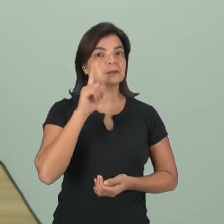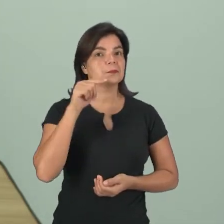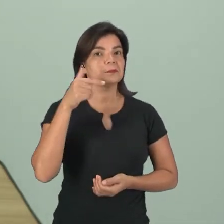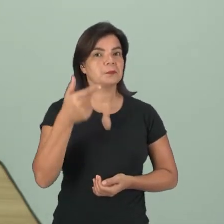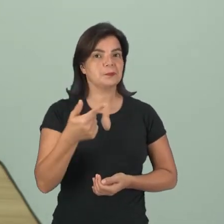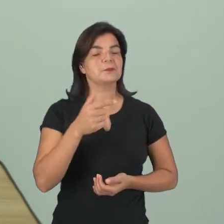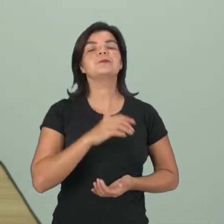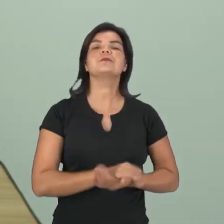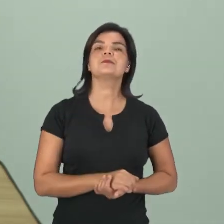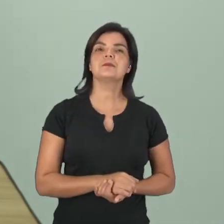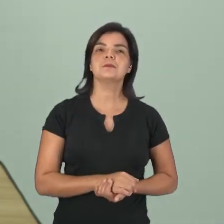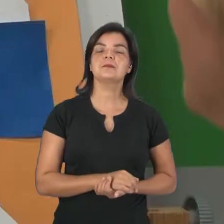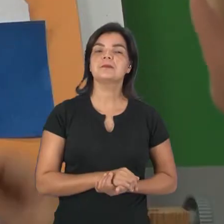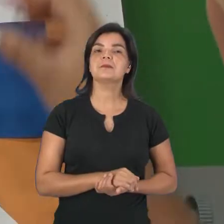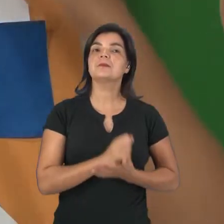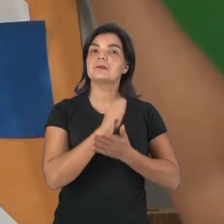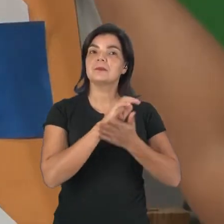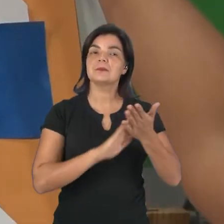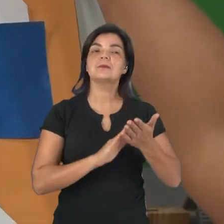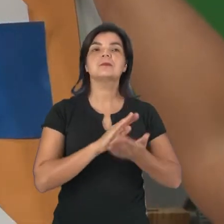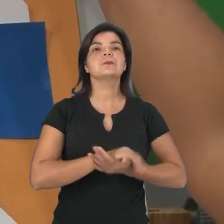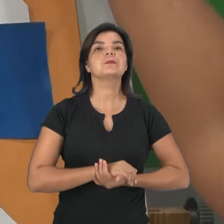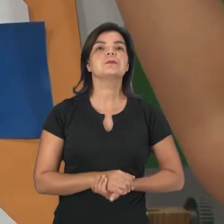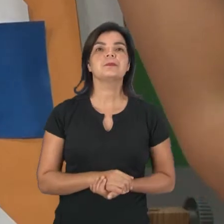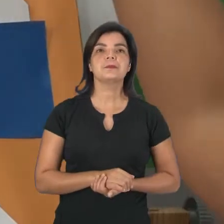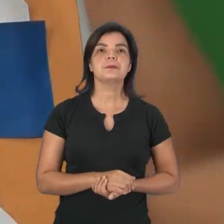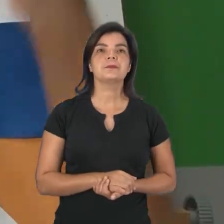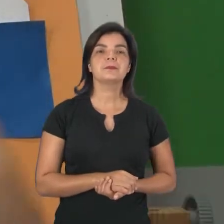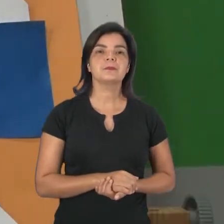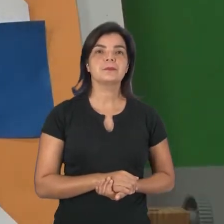para o próximo desafio.